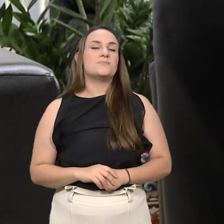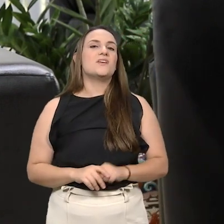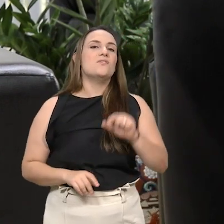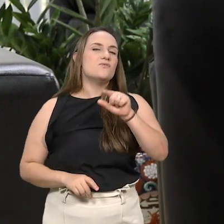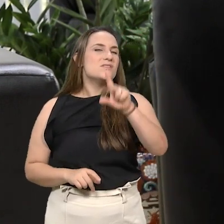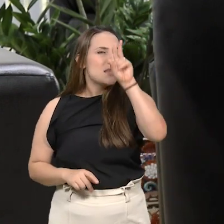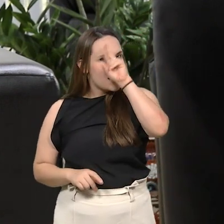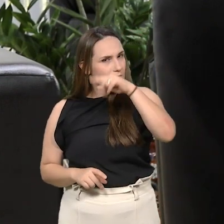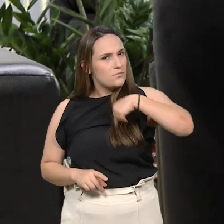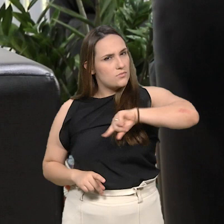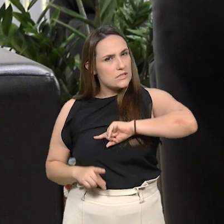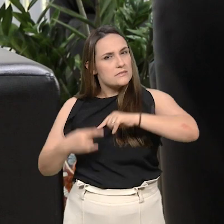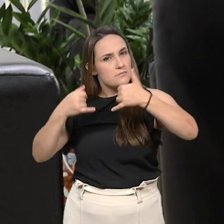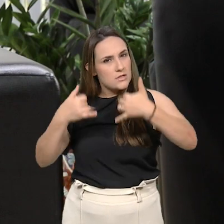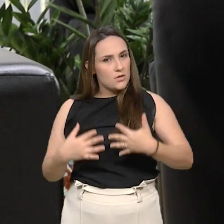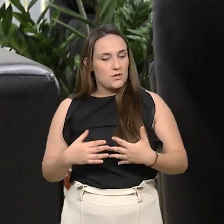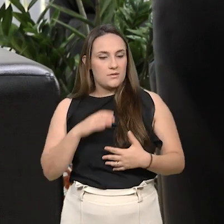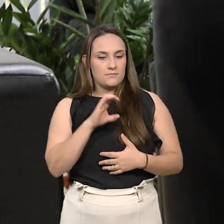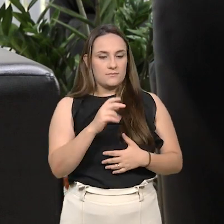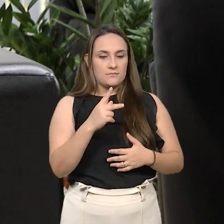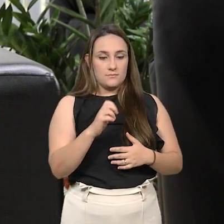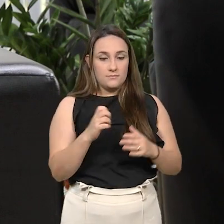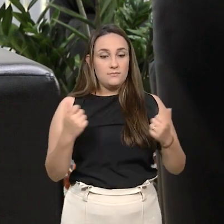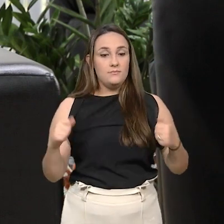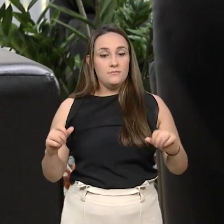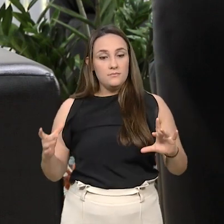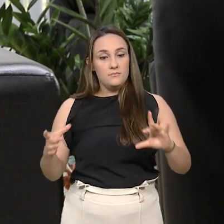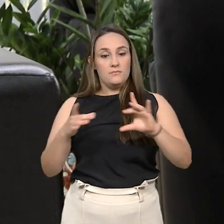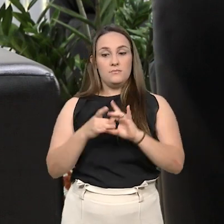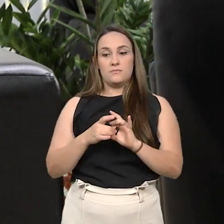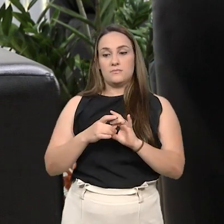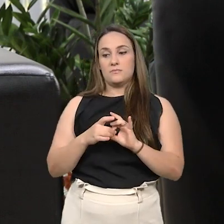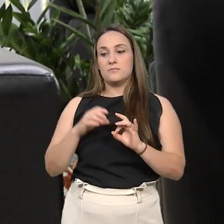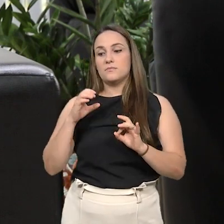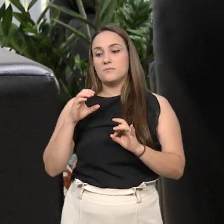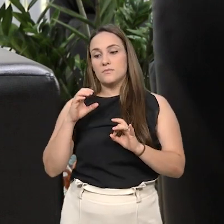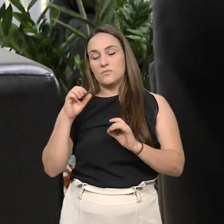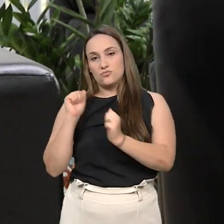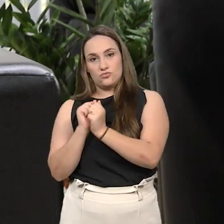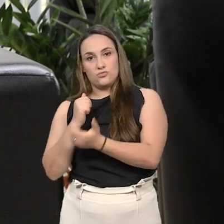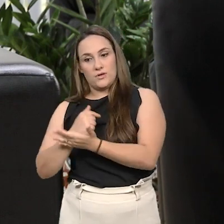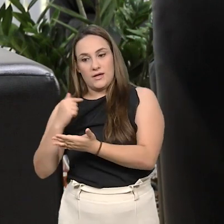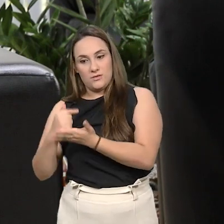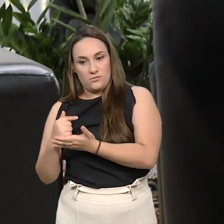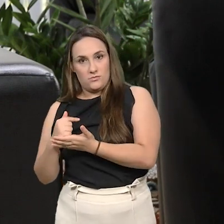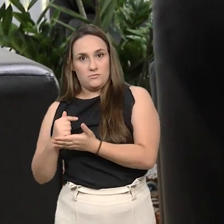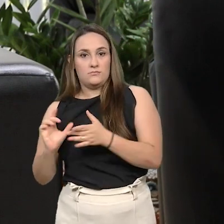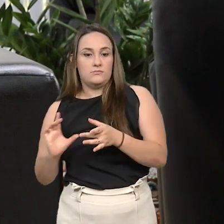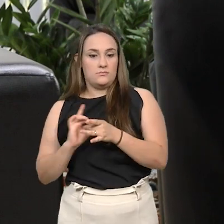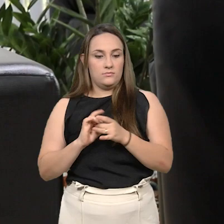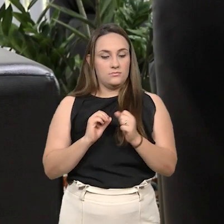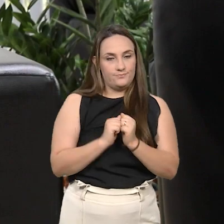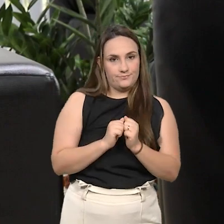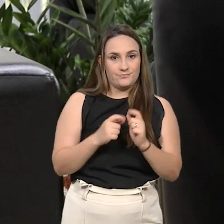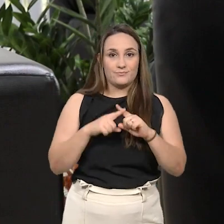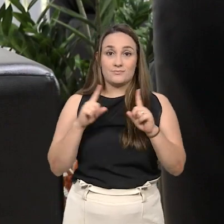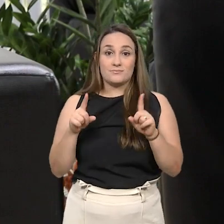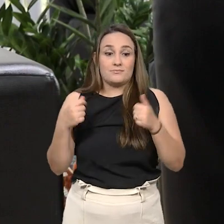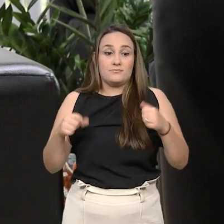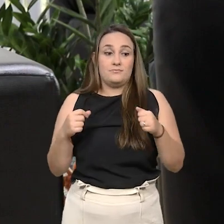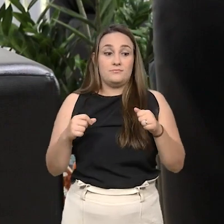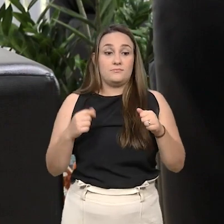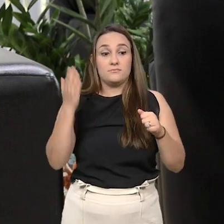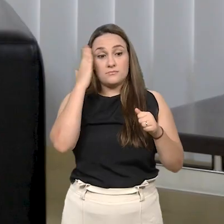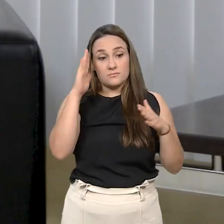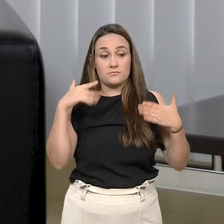que nós conversamos que a CPE não existe sem cartório e cartório não existe sem CPE? Só que assim como na nossa casa, nós temos que definir qual é a função